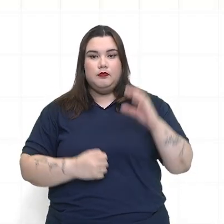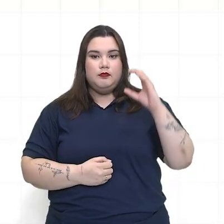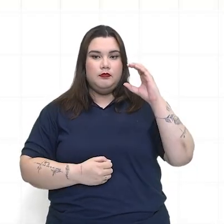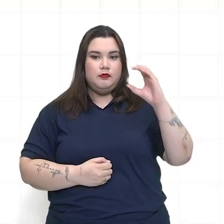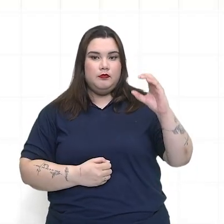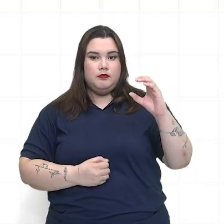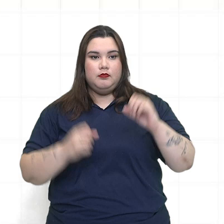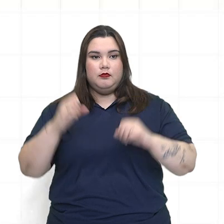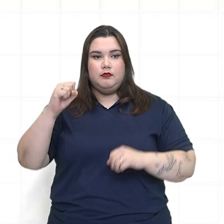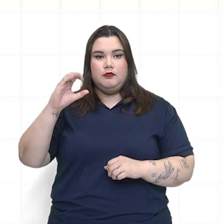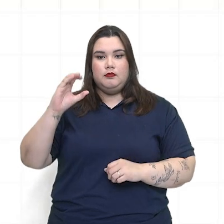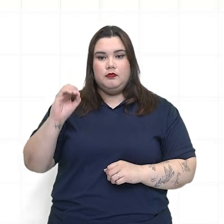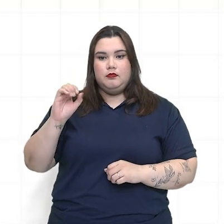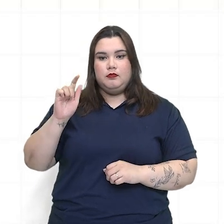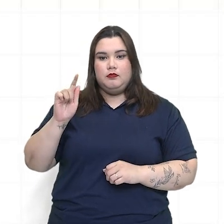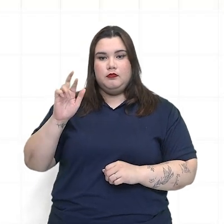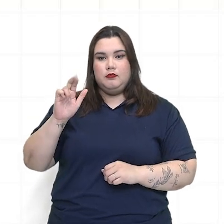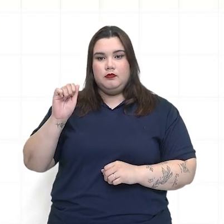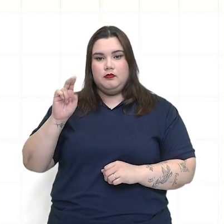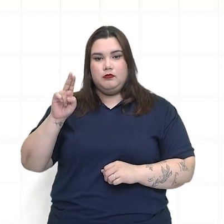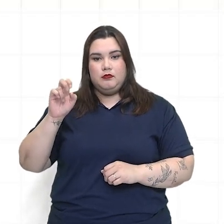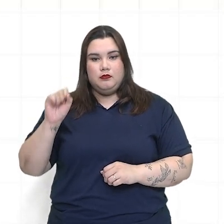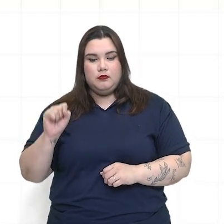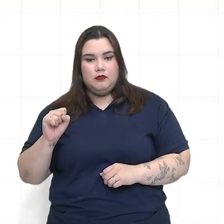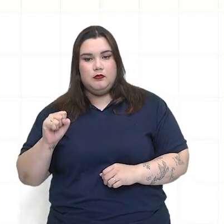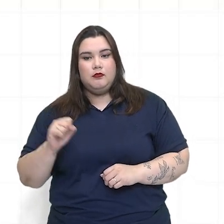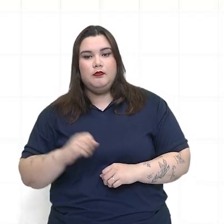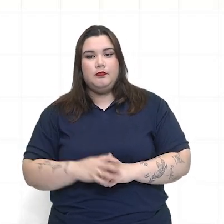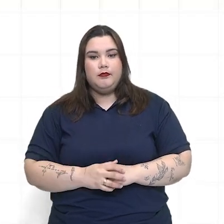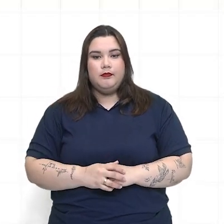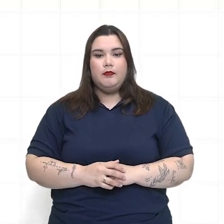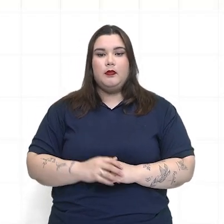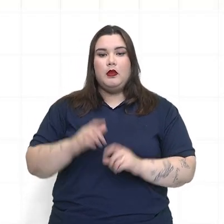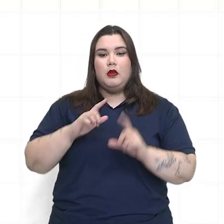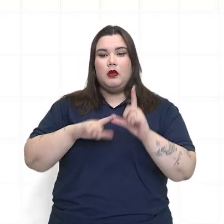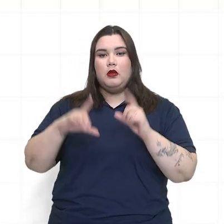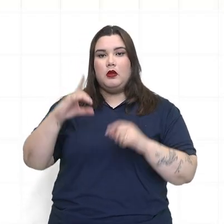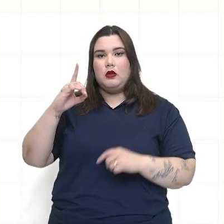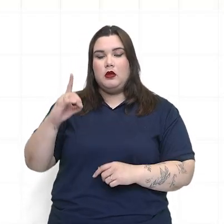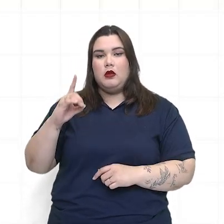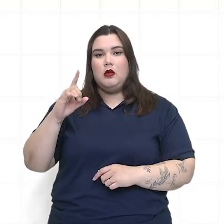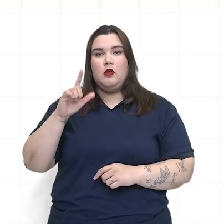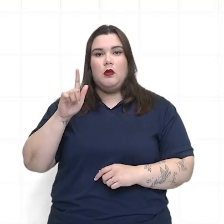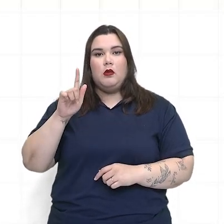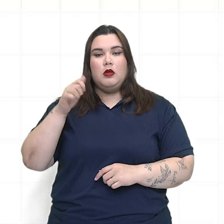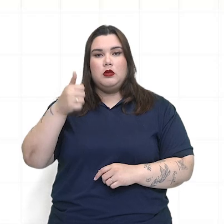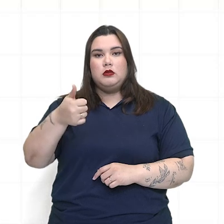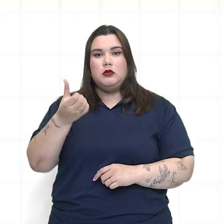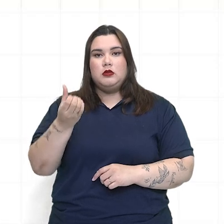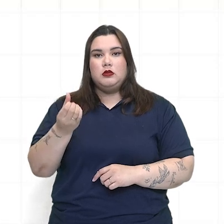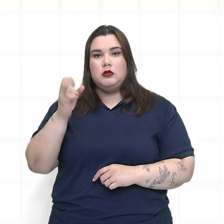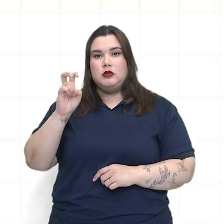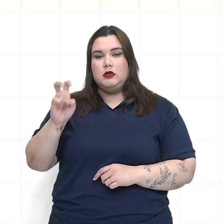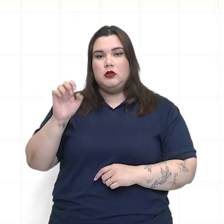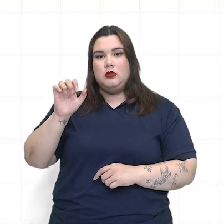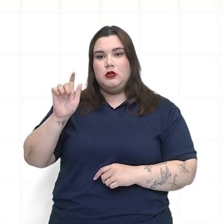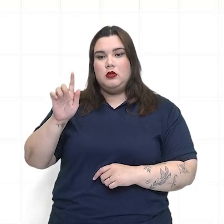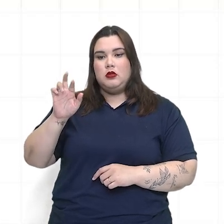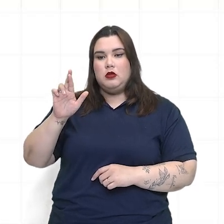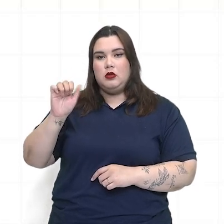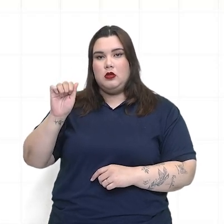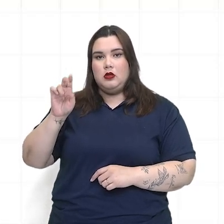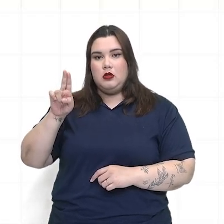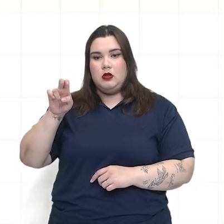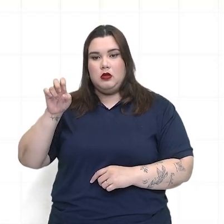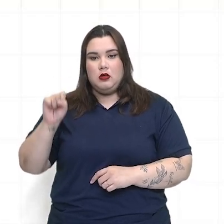C, a medida é 80 graus, um ângulo agudo. E no item D, a medida é 165 graus,